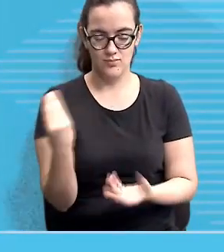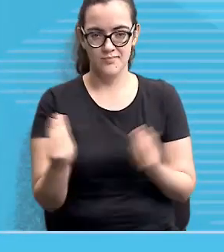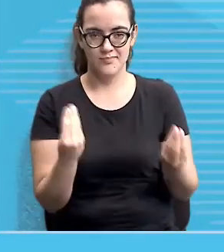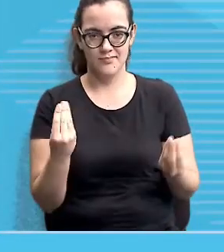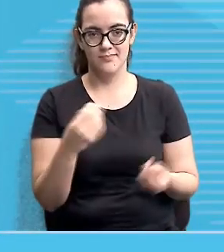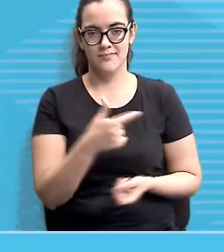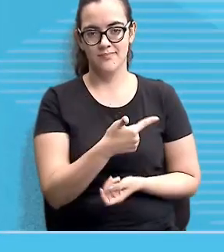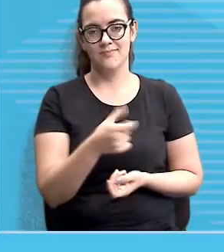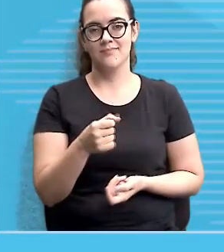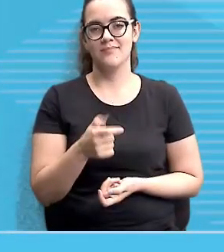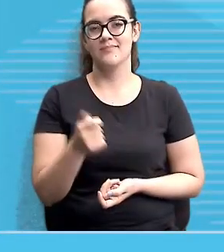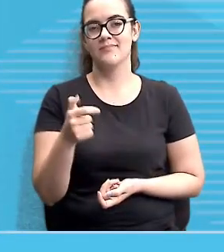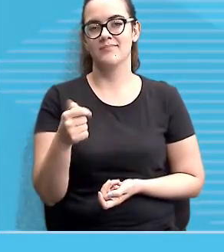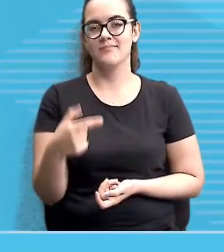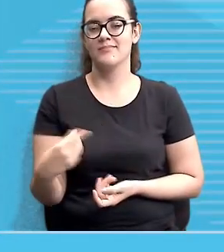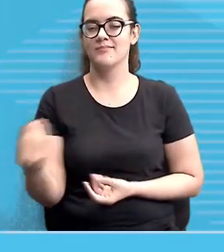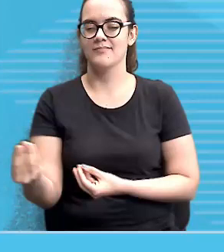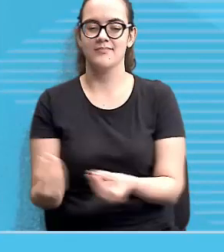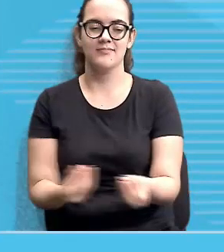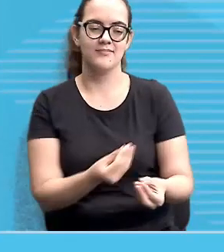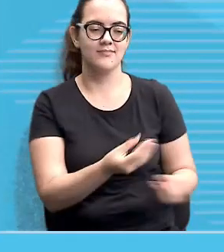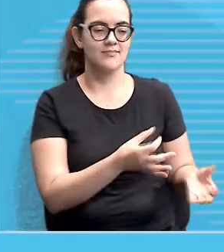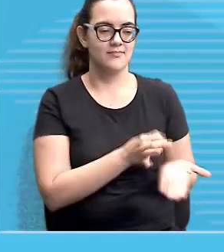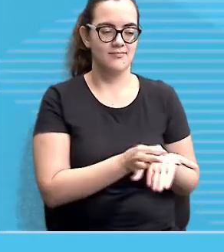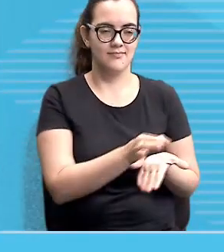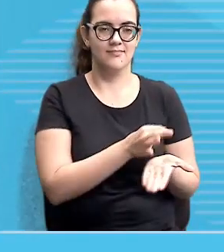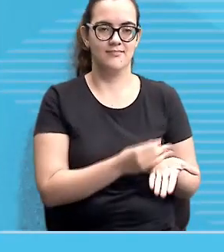vinte centavos para cada